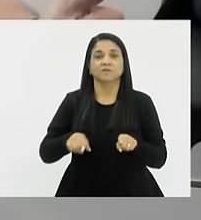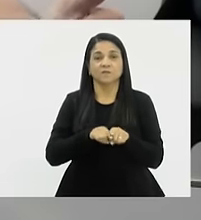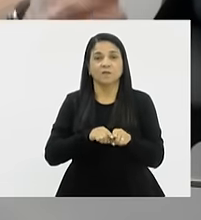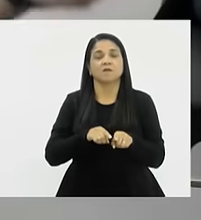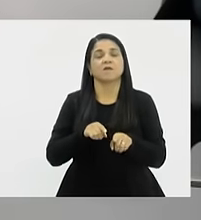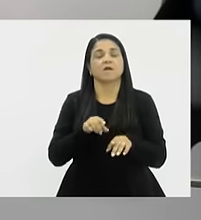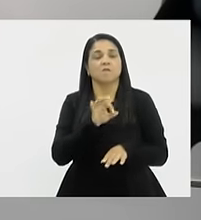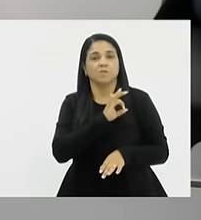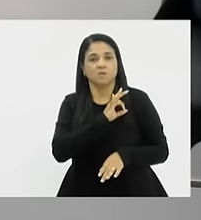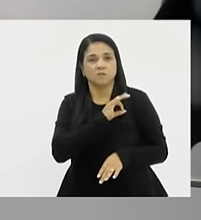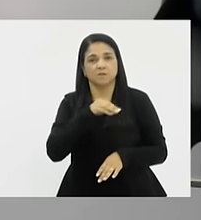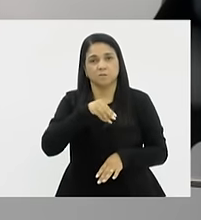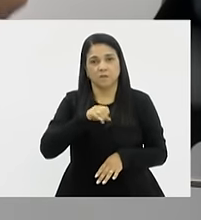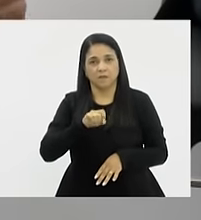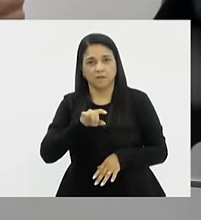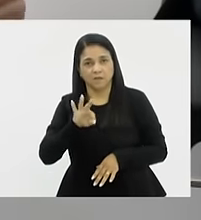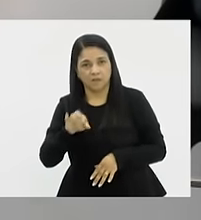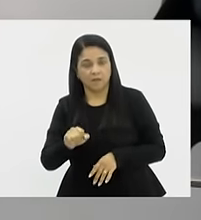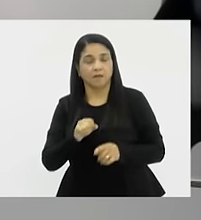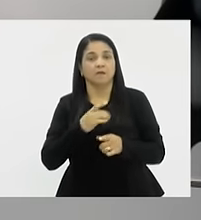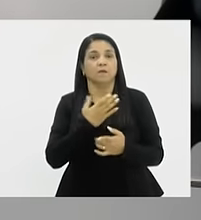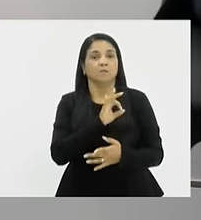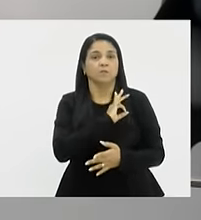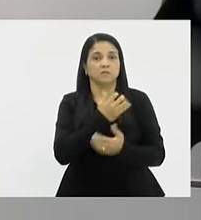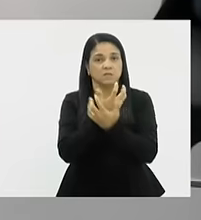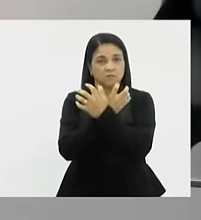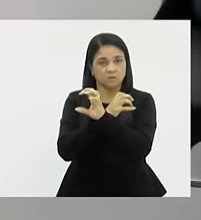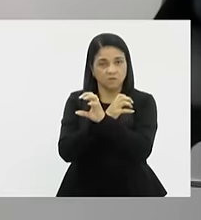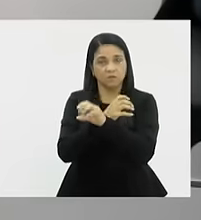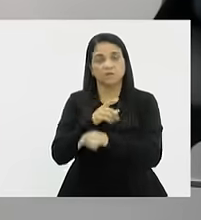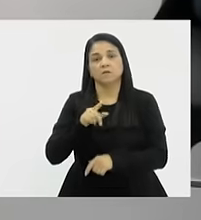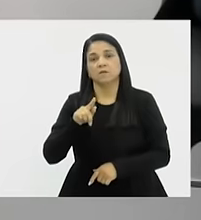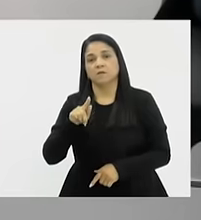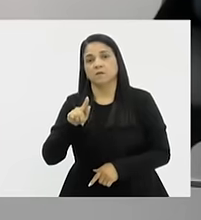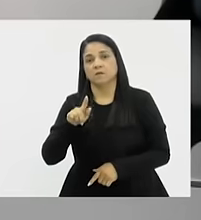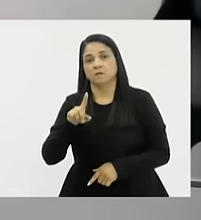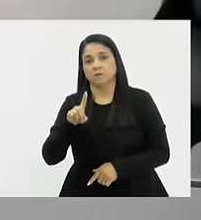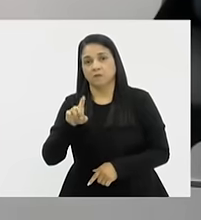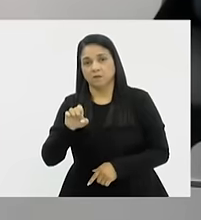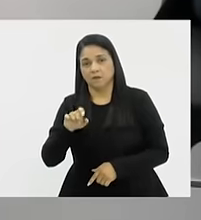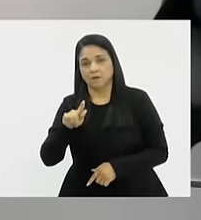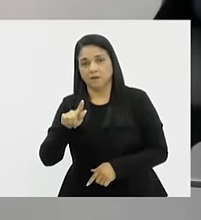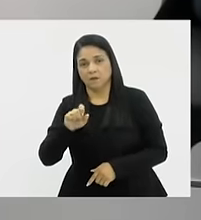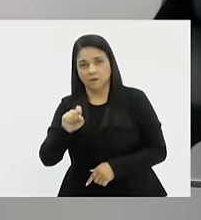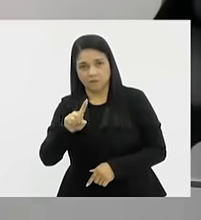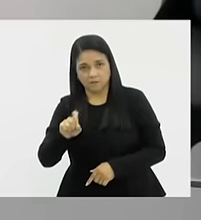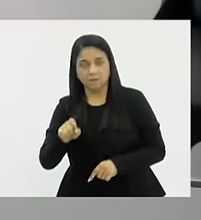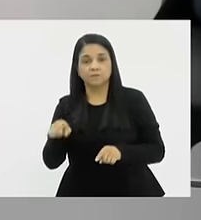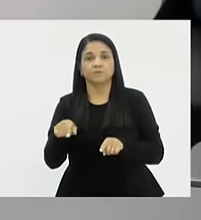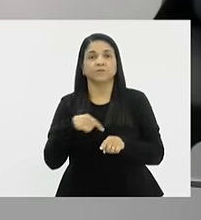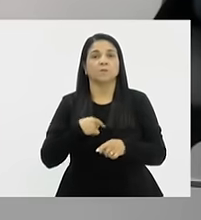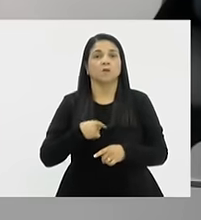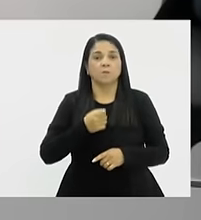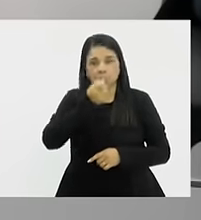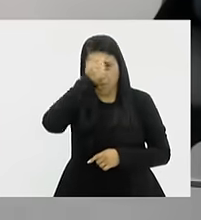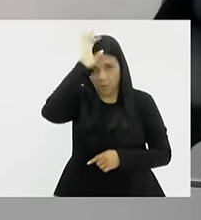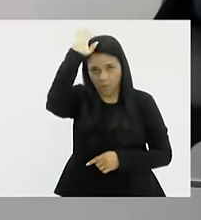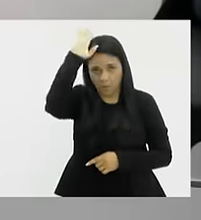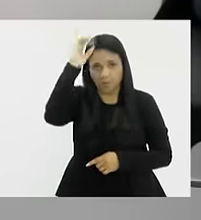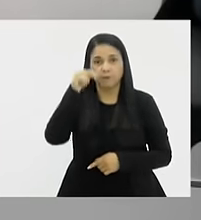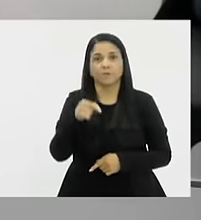Militar, a Polícia Civil, Degase e Bombeiro Militar, e